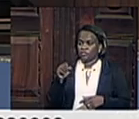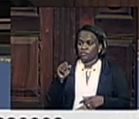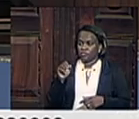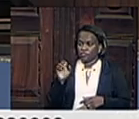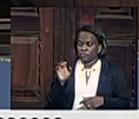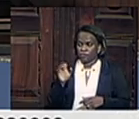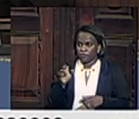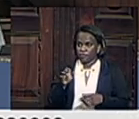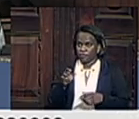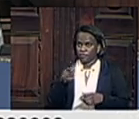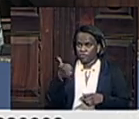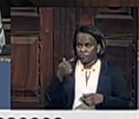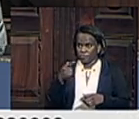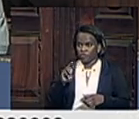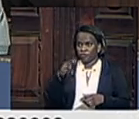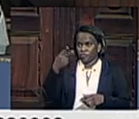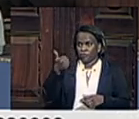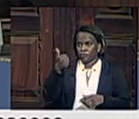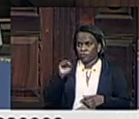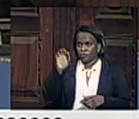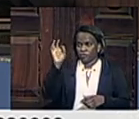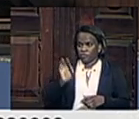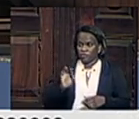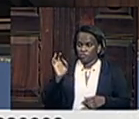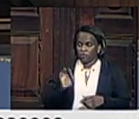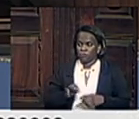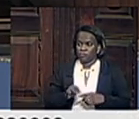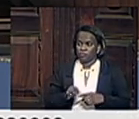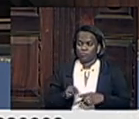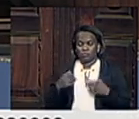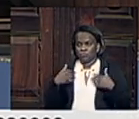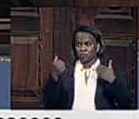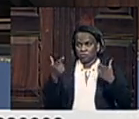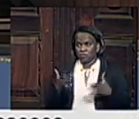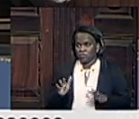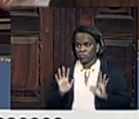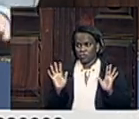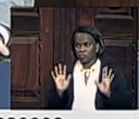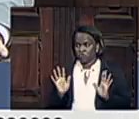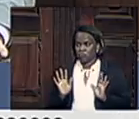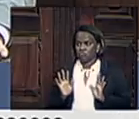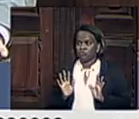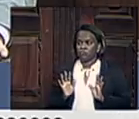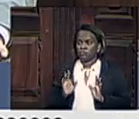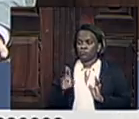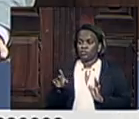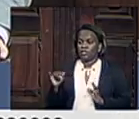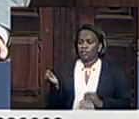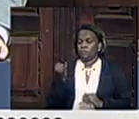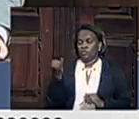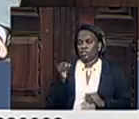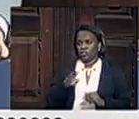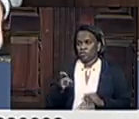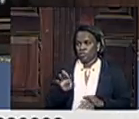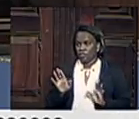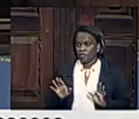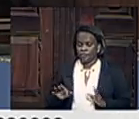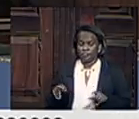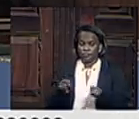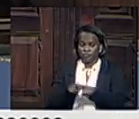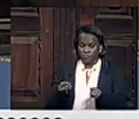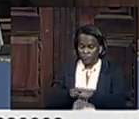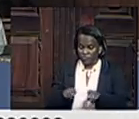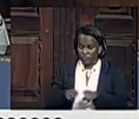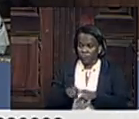de 17 para 18. Não comento, porque isto não é bem essencial. E na operação